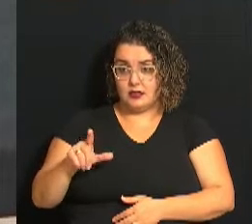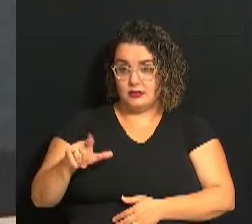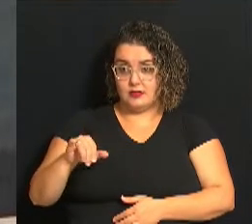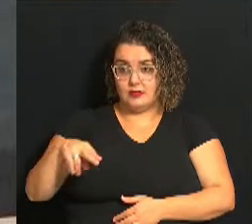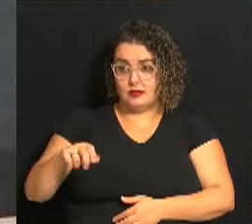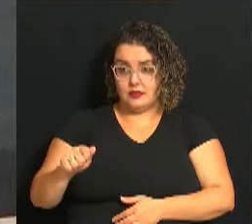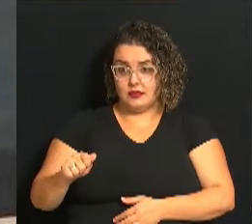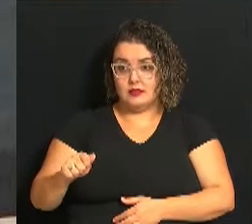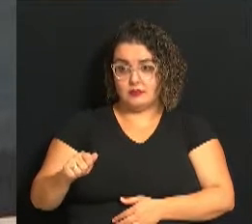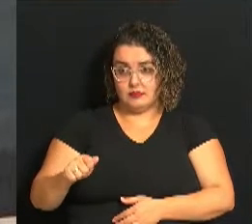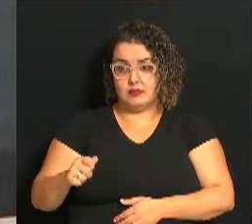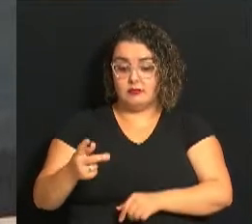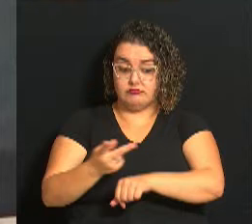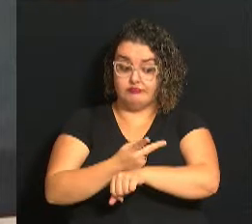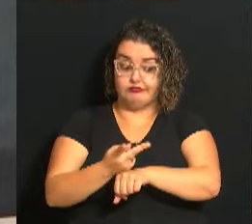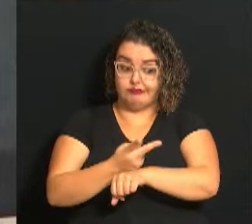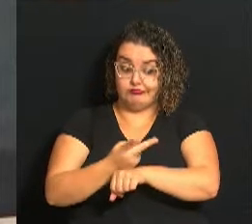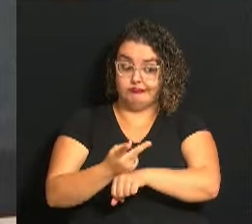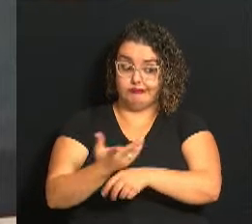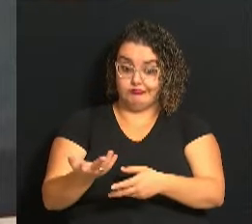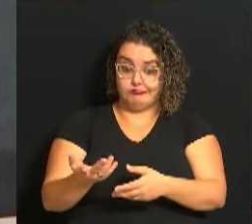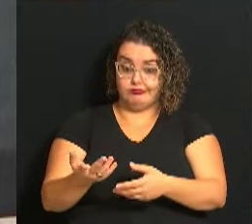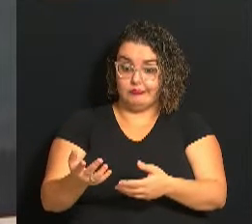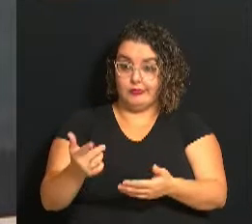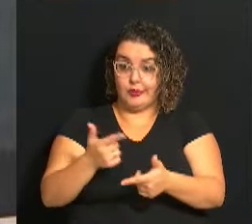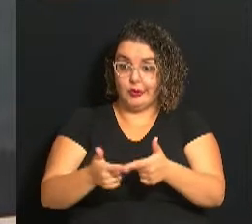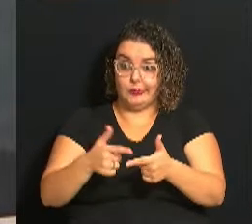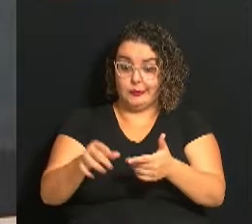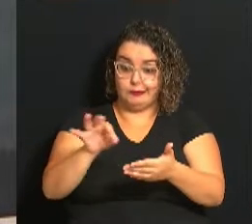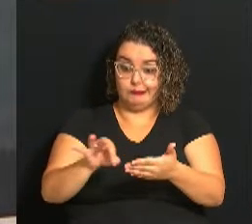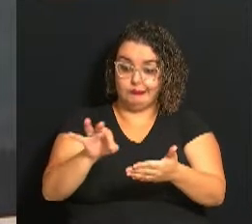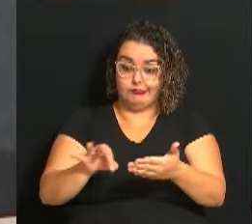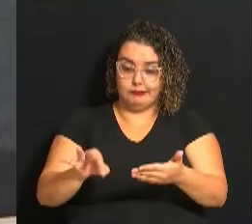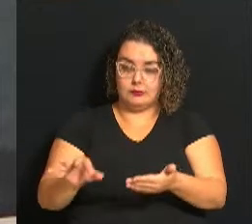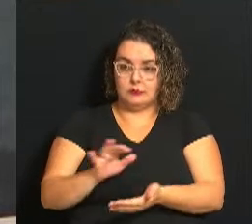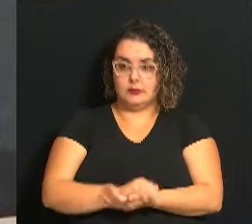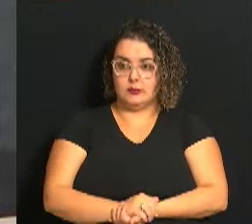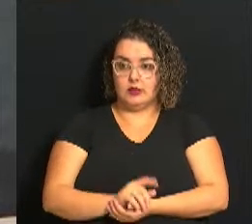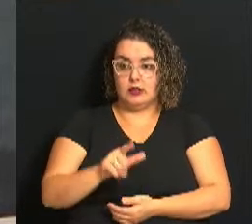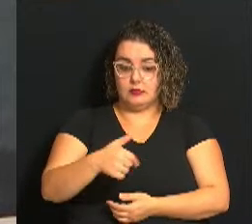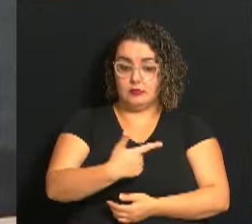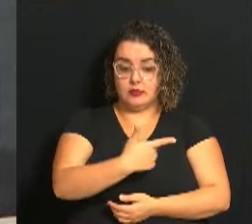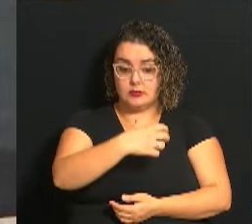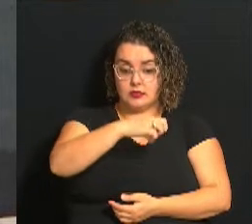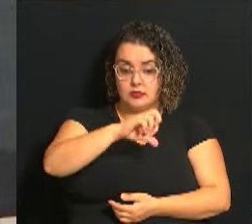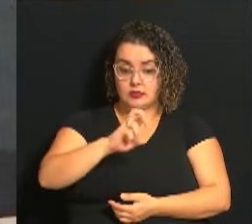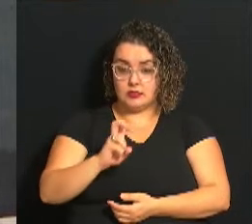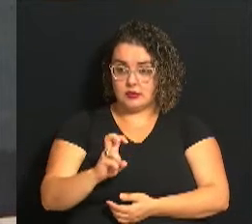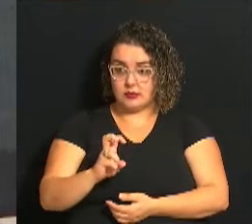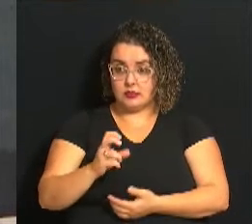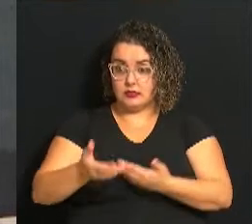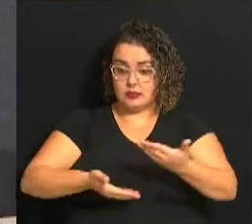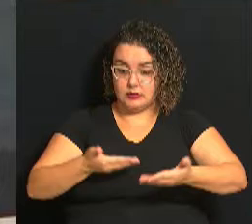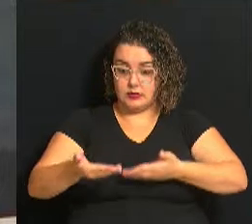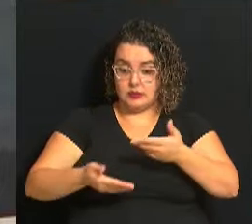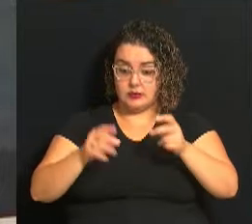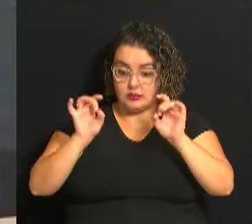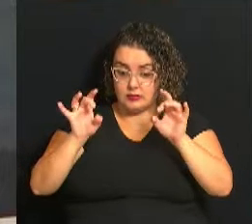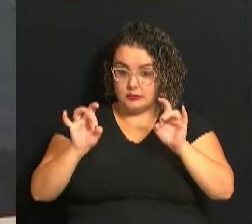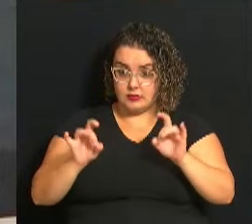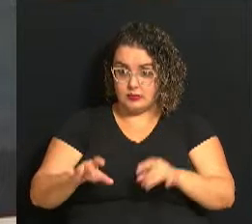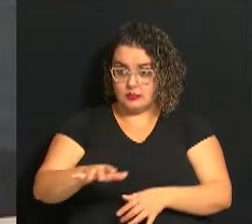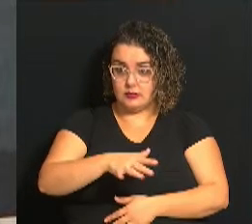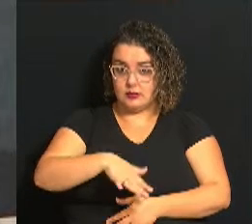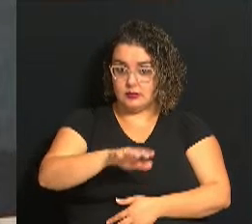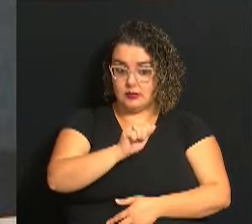atrás e para muita aresta para parar. E depois veio a 295, que trata especificamente da região da